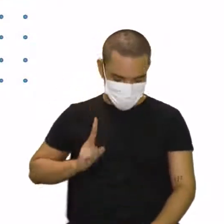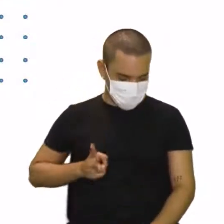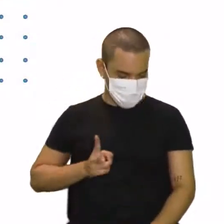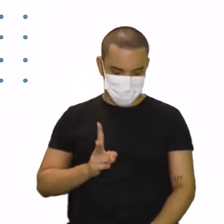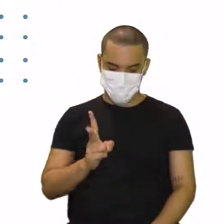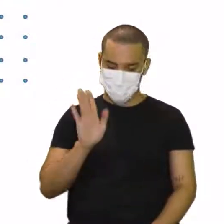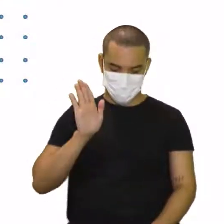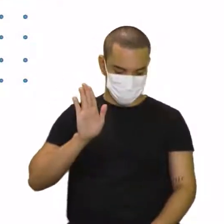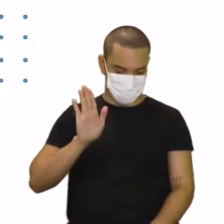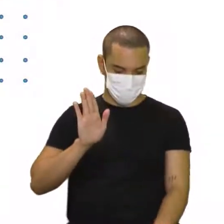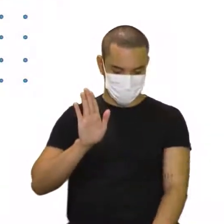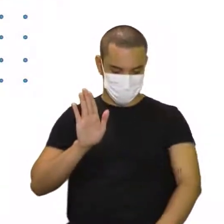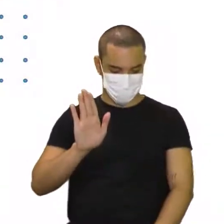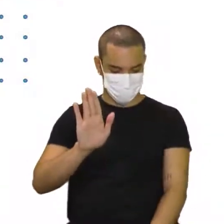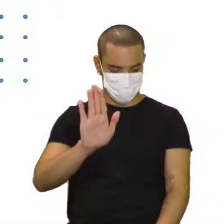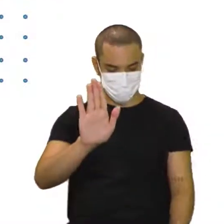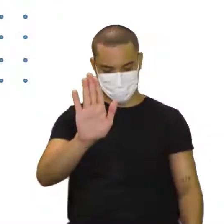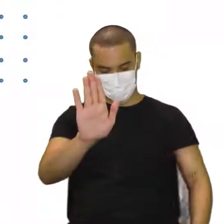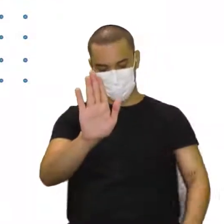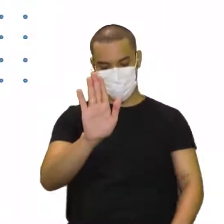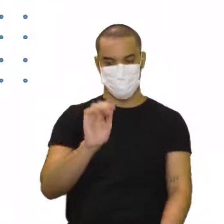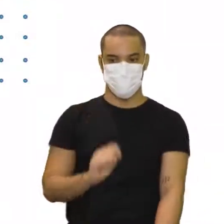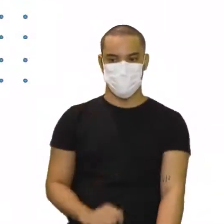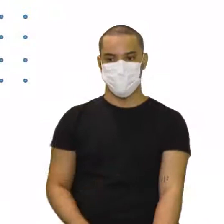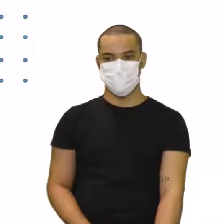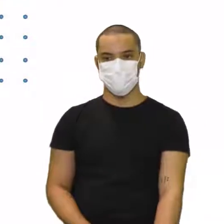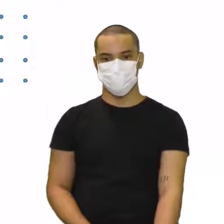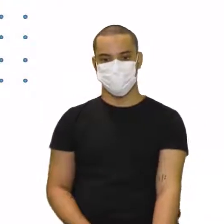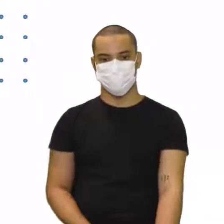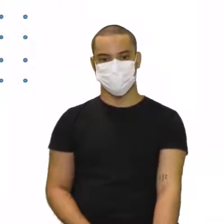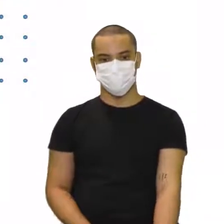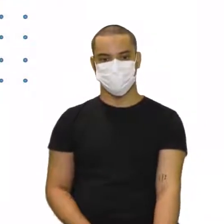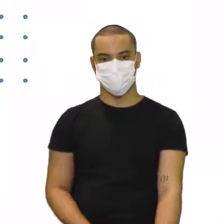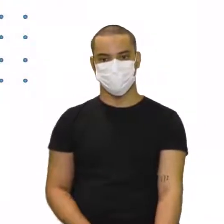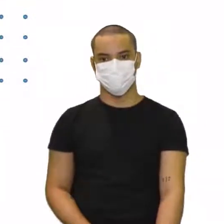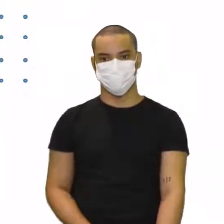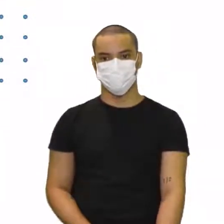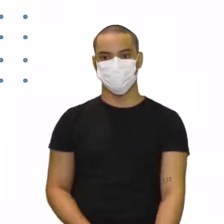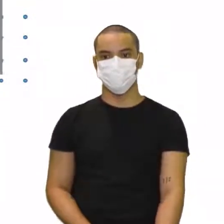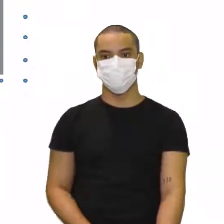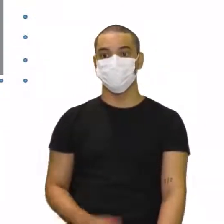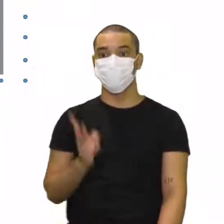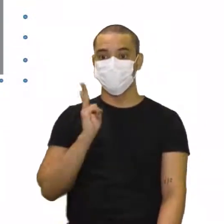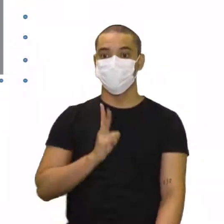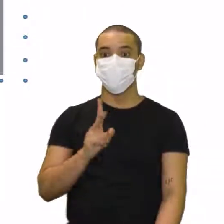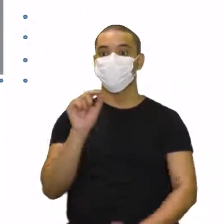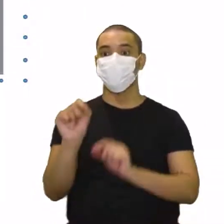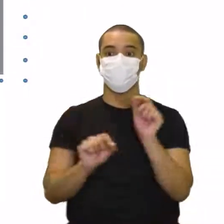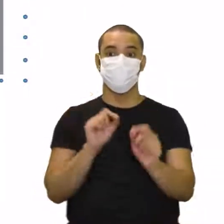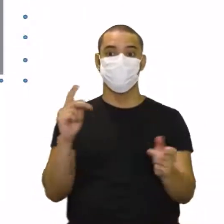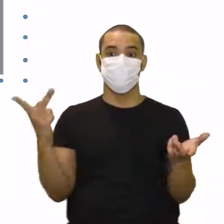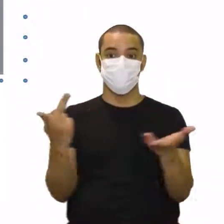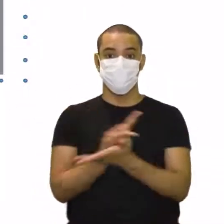continue se movendo, beleza? Então vamos lá. Continua se movendo, o que que acontece?